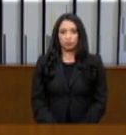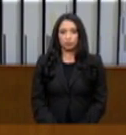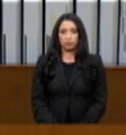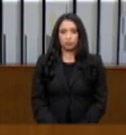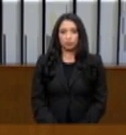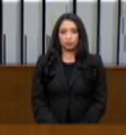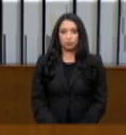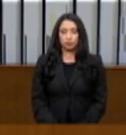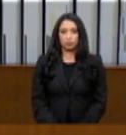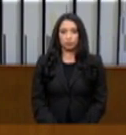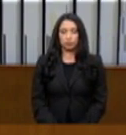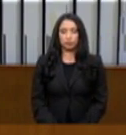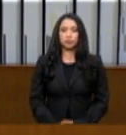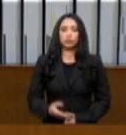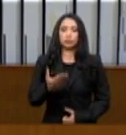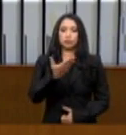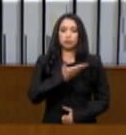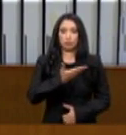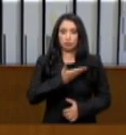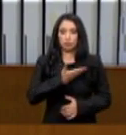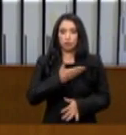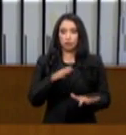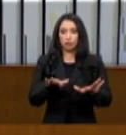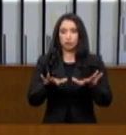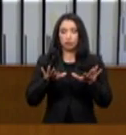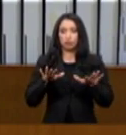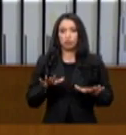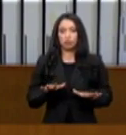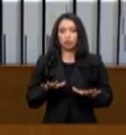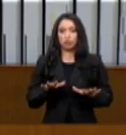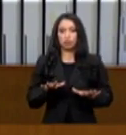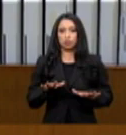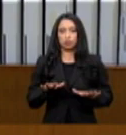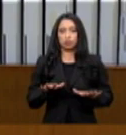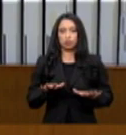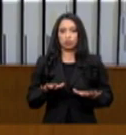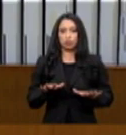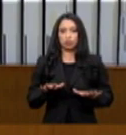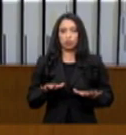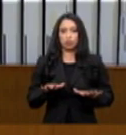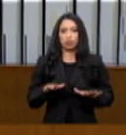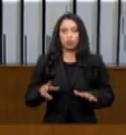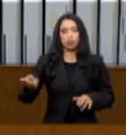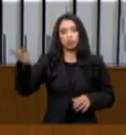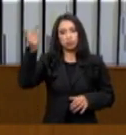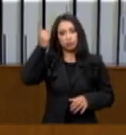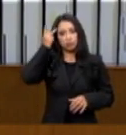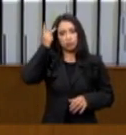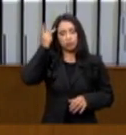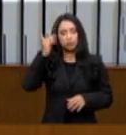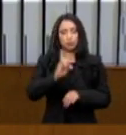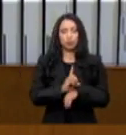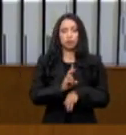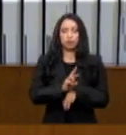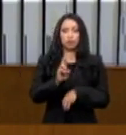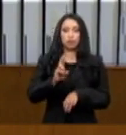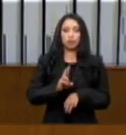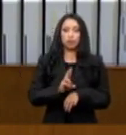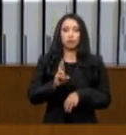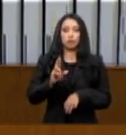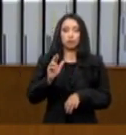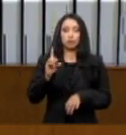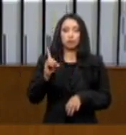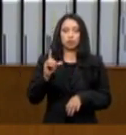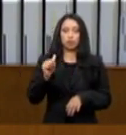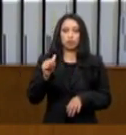Pelos amici curiae, falarão... Pelo amicus curiae Estado de São Paulo, doutor Daniel Henrique Ferreira Tolentino, procurador